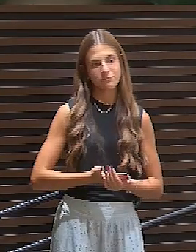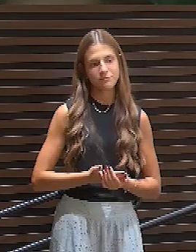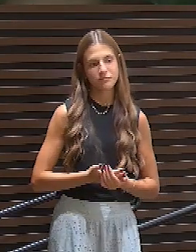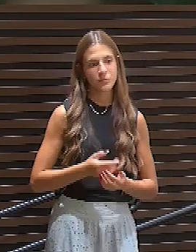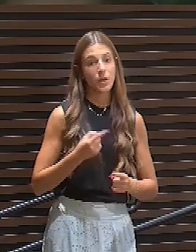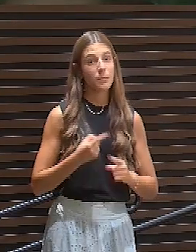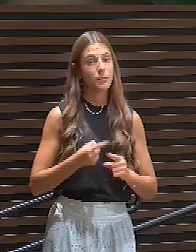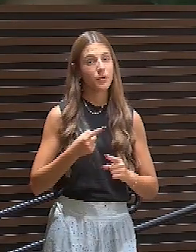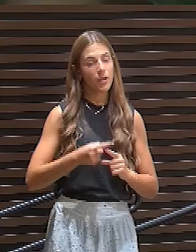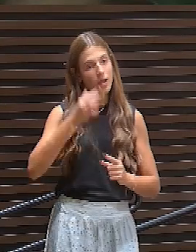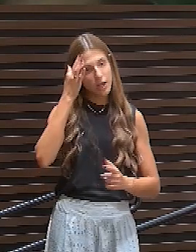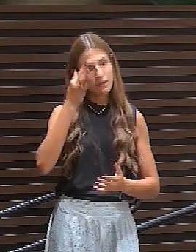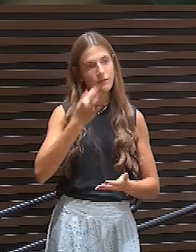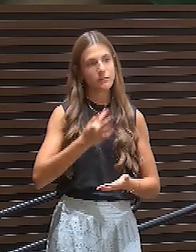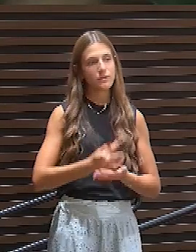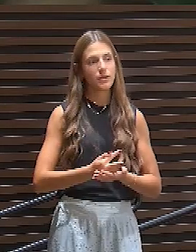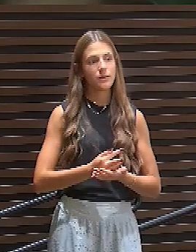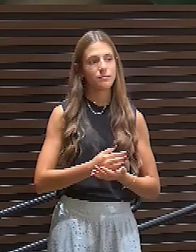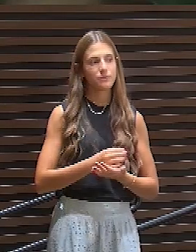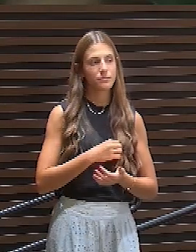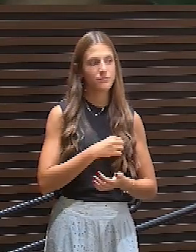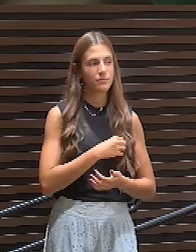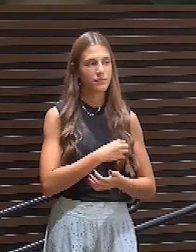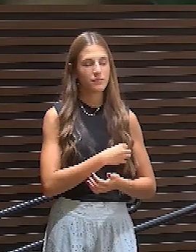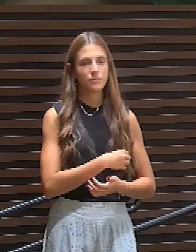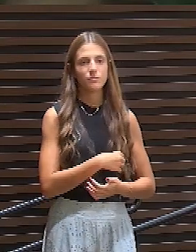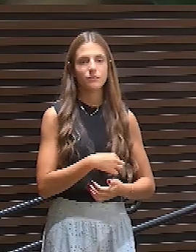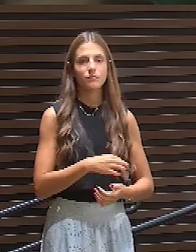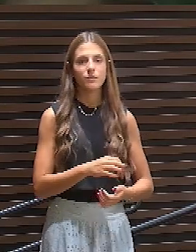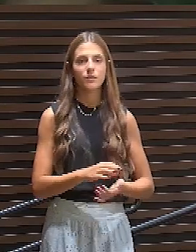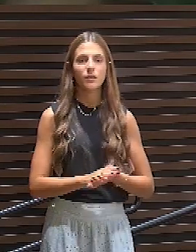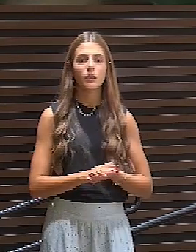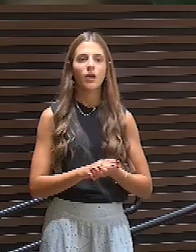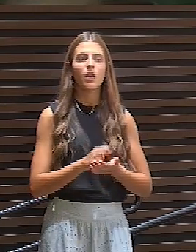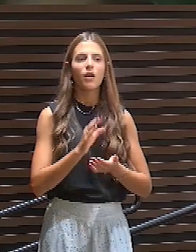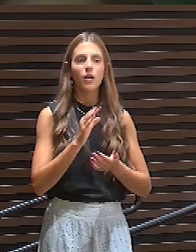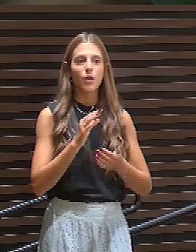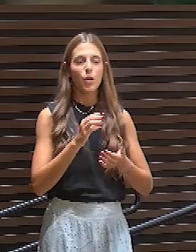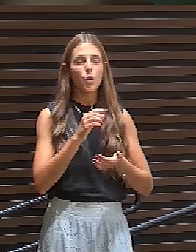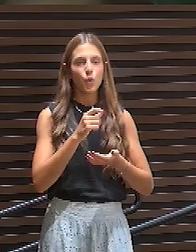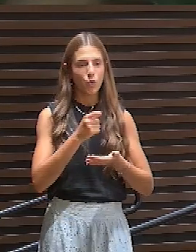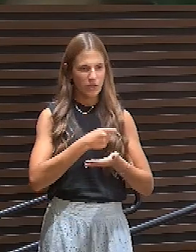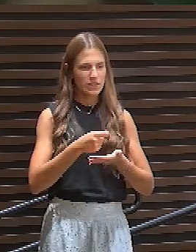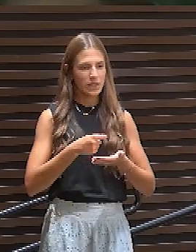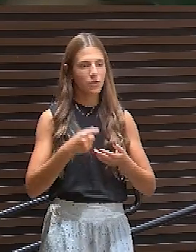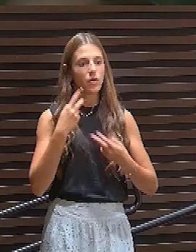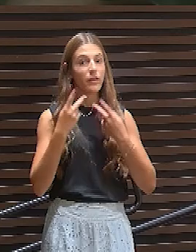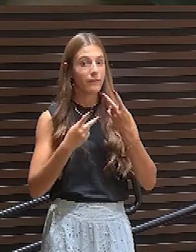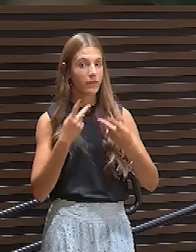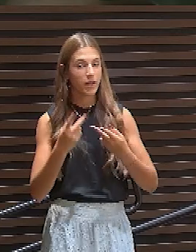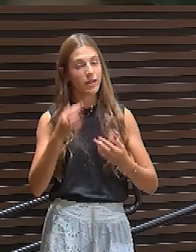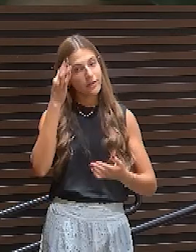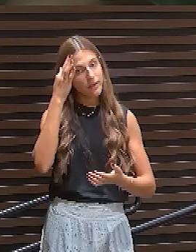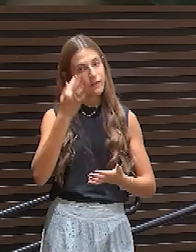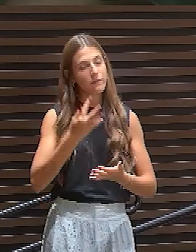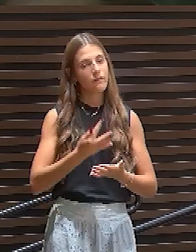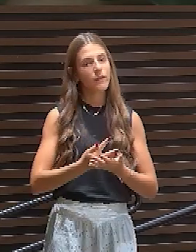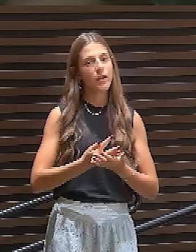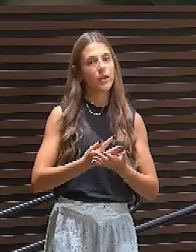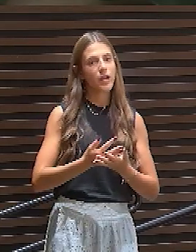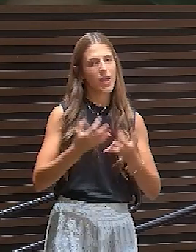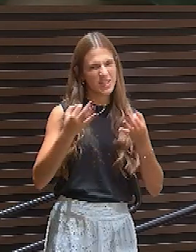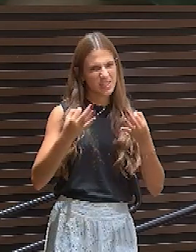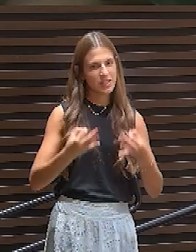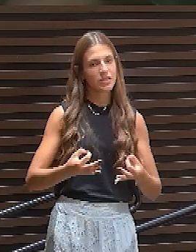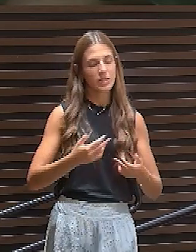Porque a fé, segundo a definição do escritor aos Hebreus, a fé é a certeza das